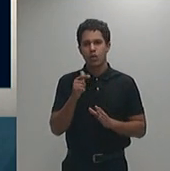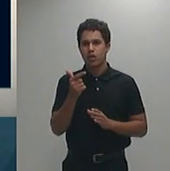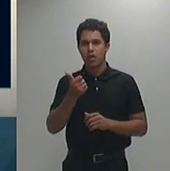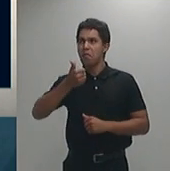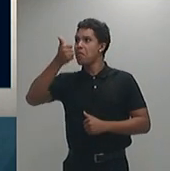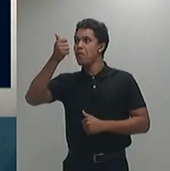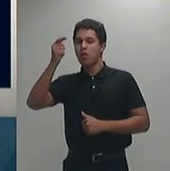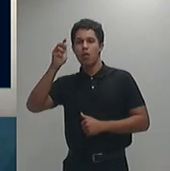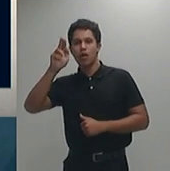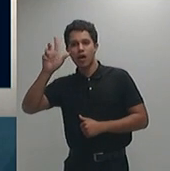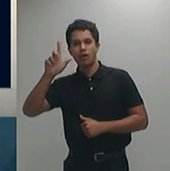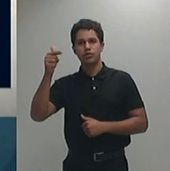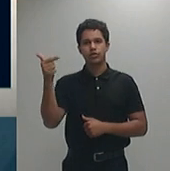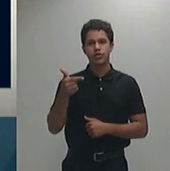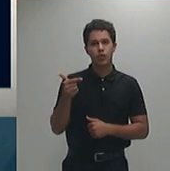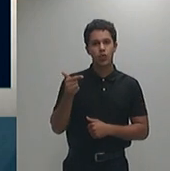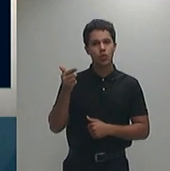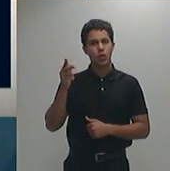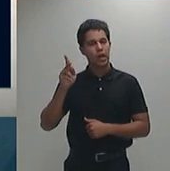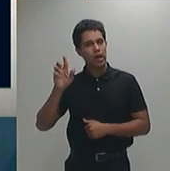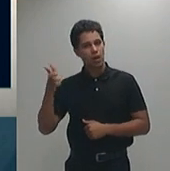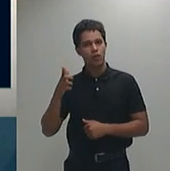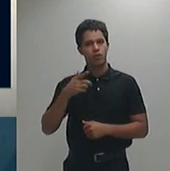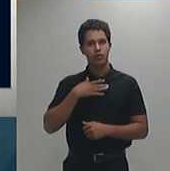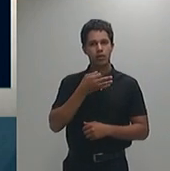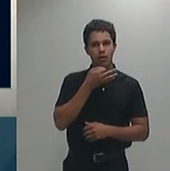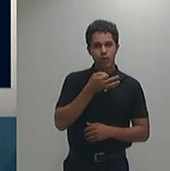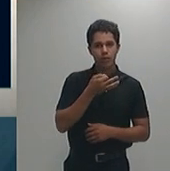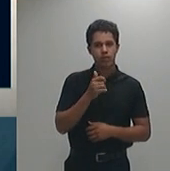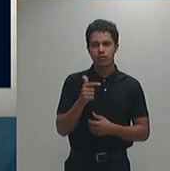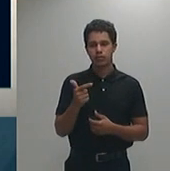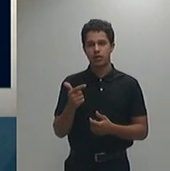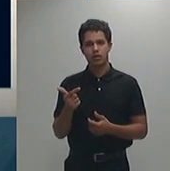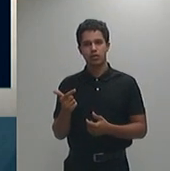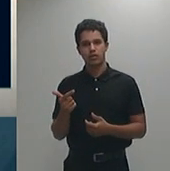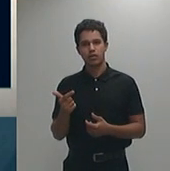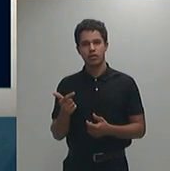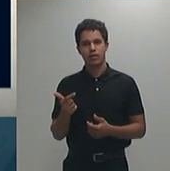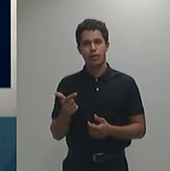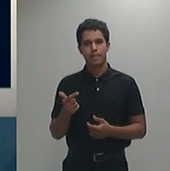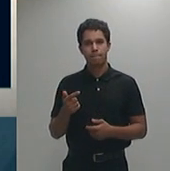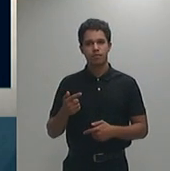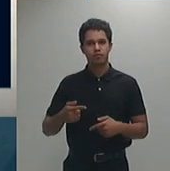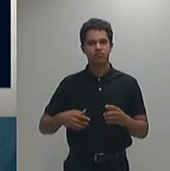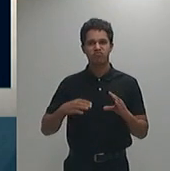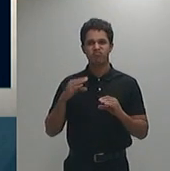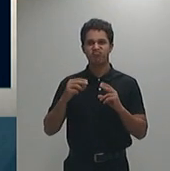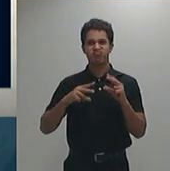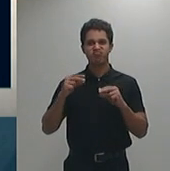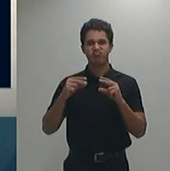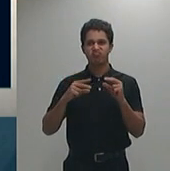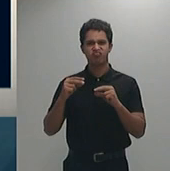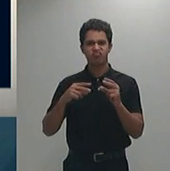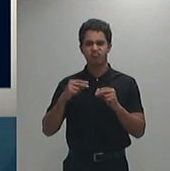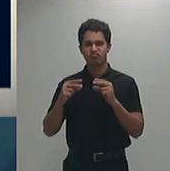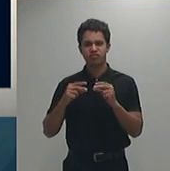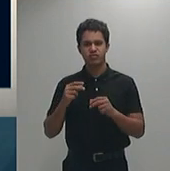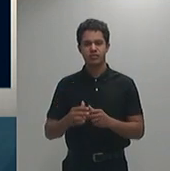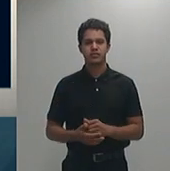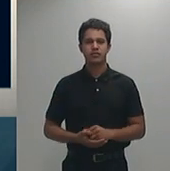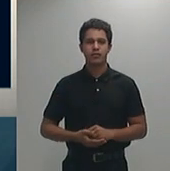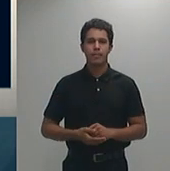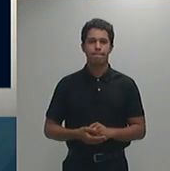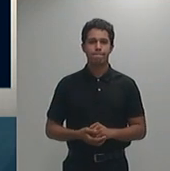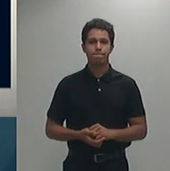2º grau intermediário do carro não ah não ah é uma natural é ventilador ao administrador